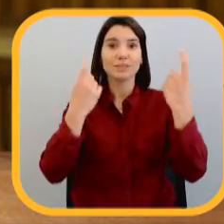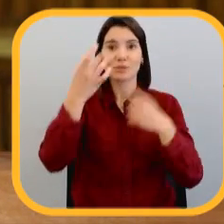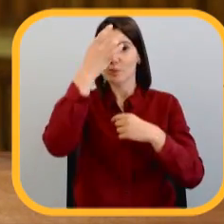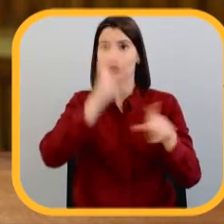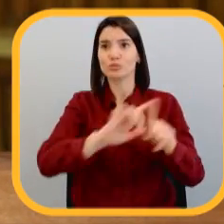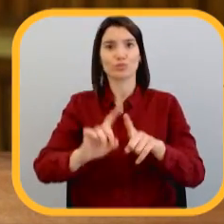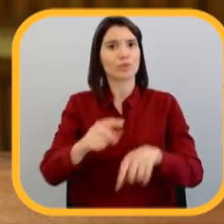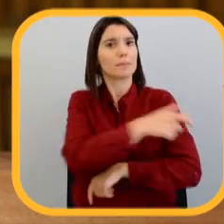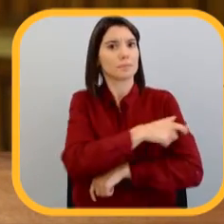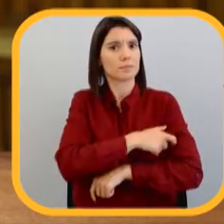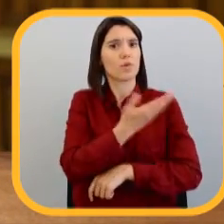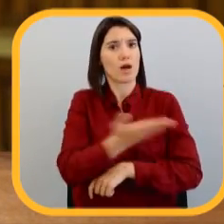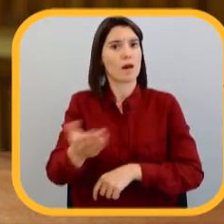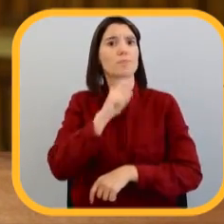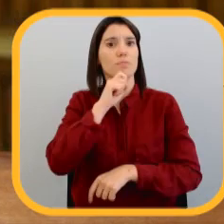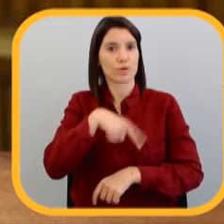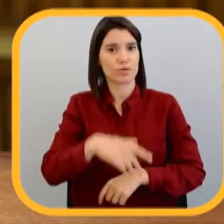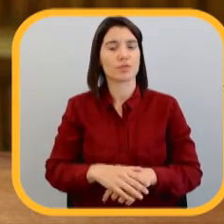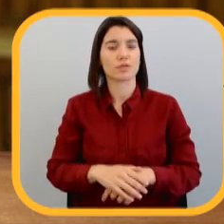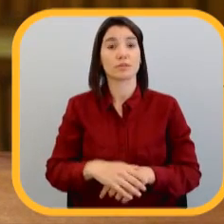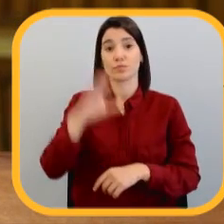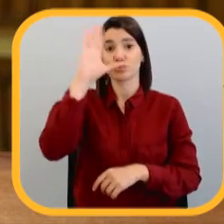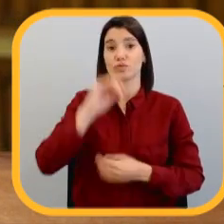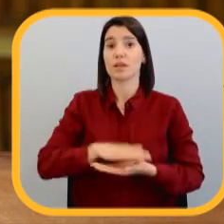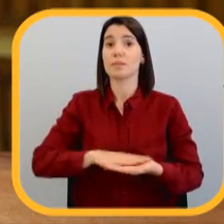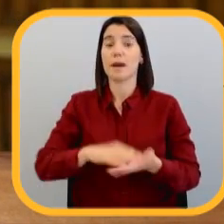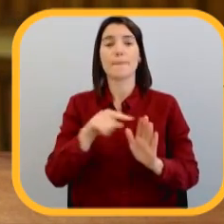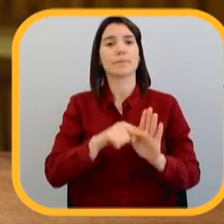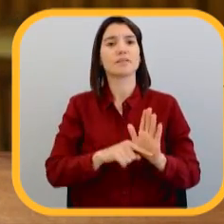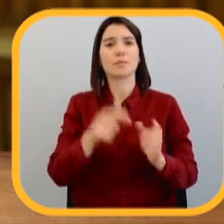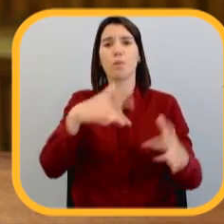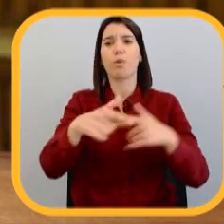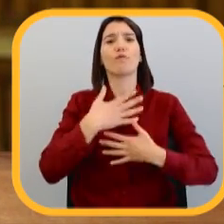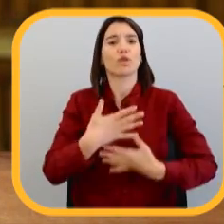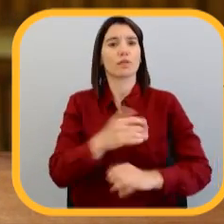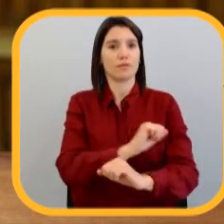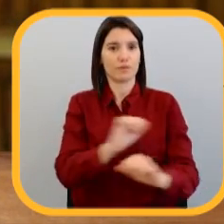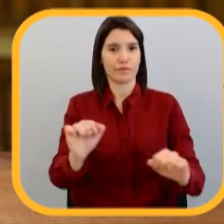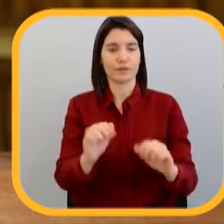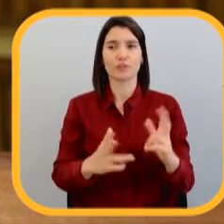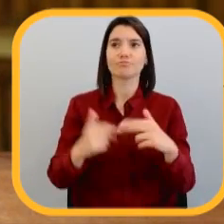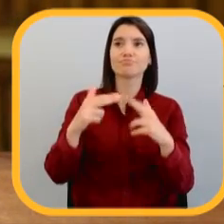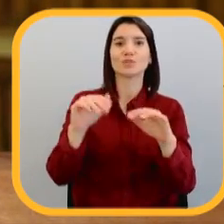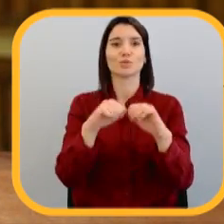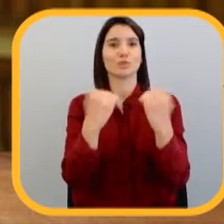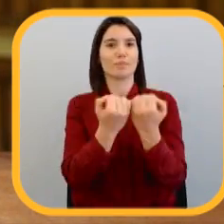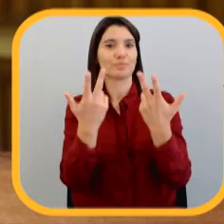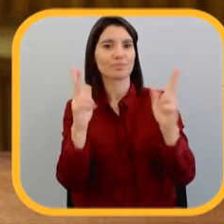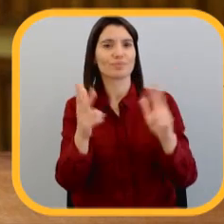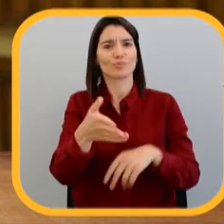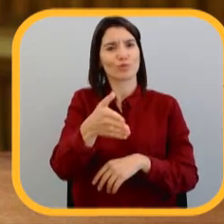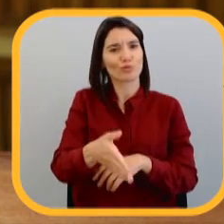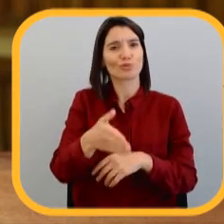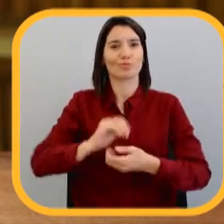de pensamento podem ser representadas. Trata-se de um Estado assente em princípios de vontade popular e de construção de uma sociedade